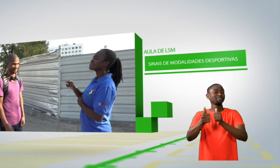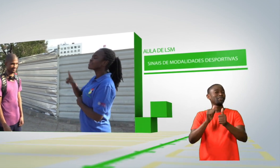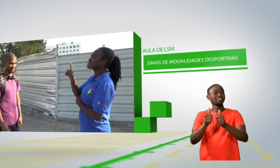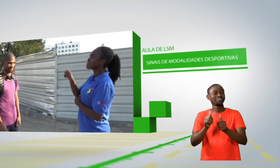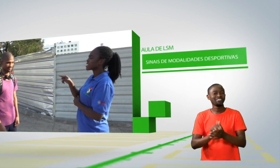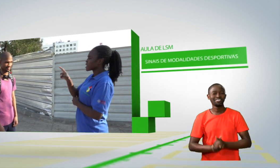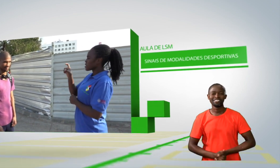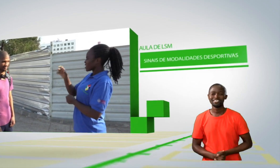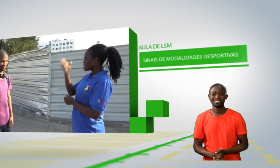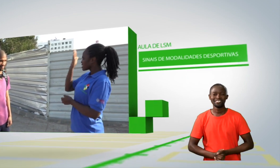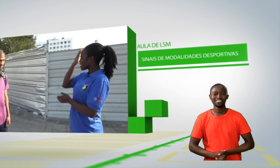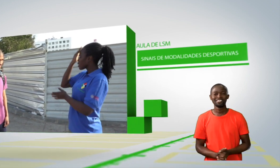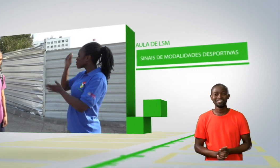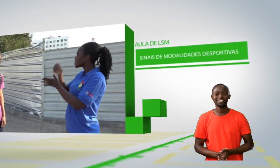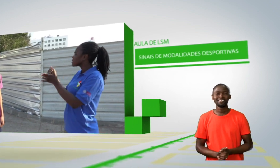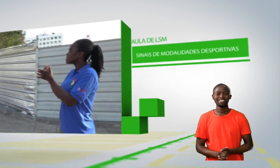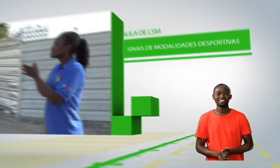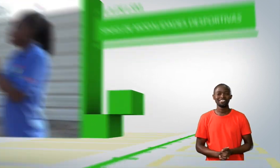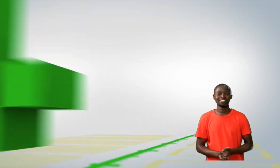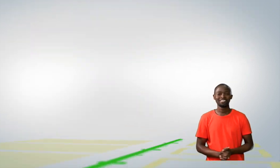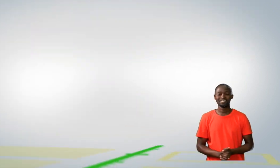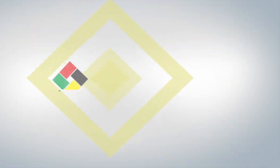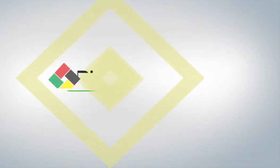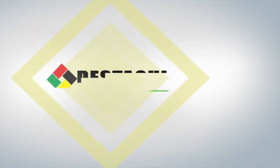desportivas em língua de sinais.